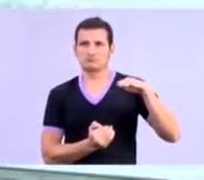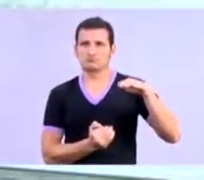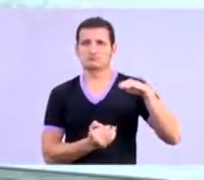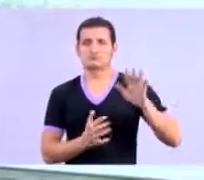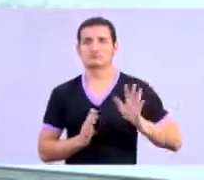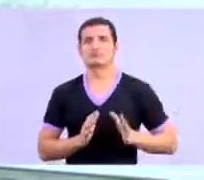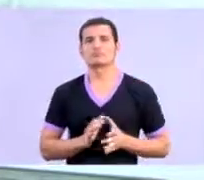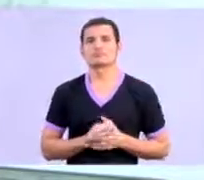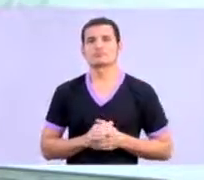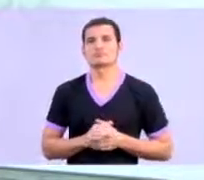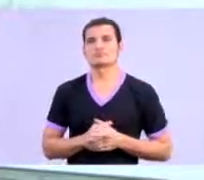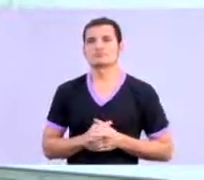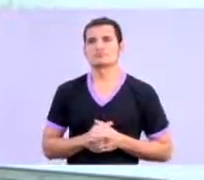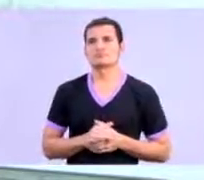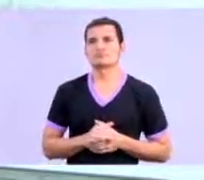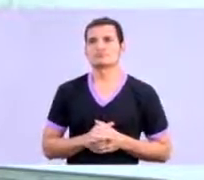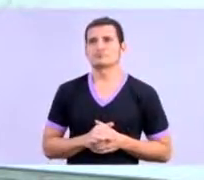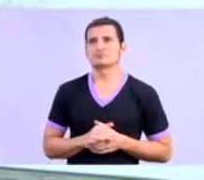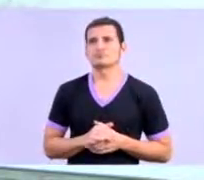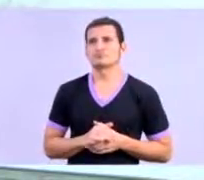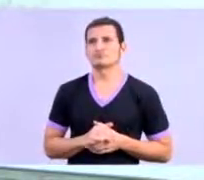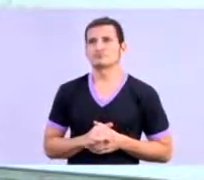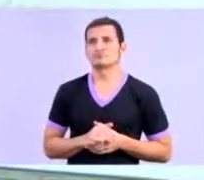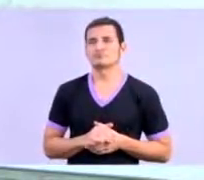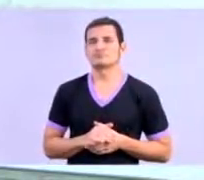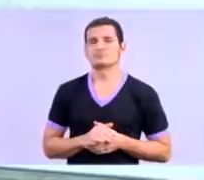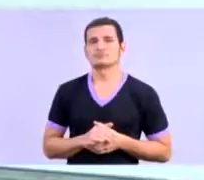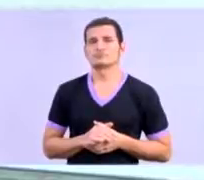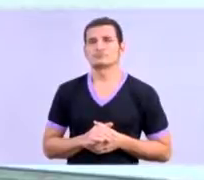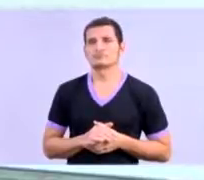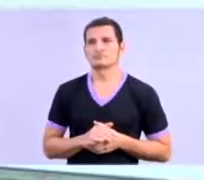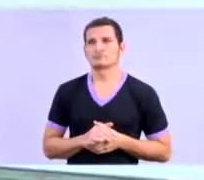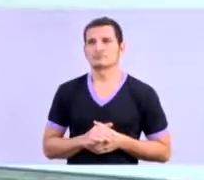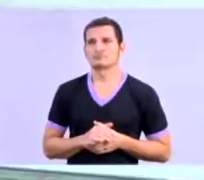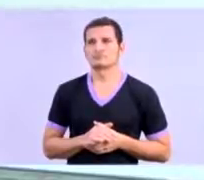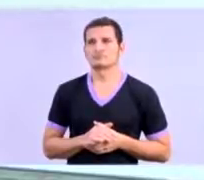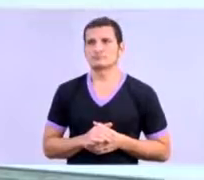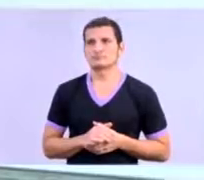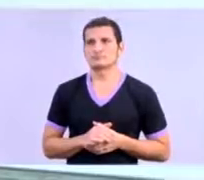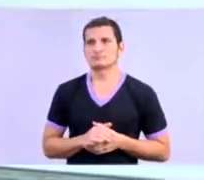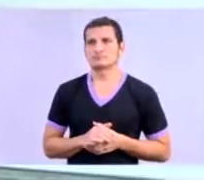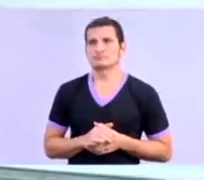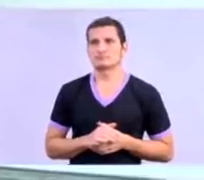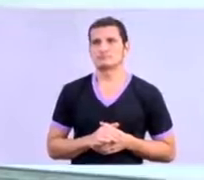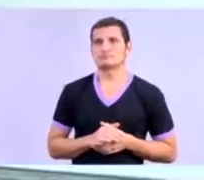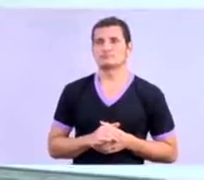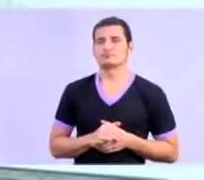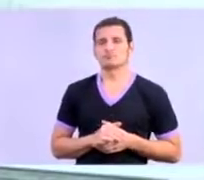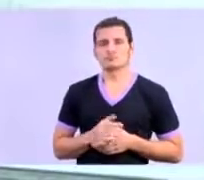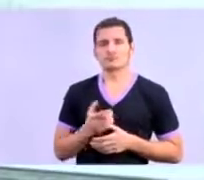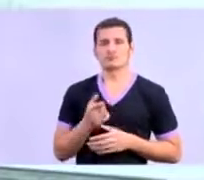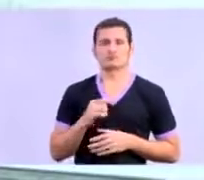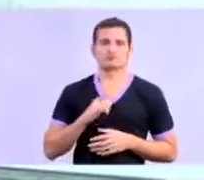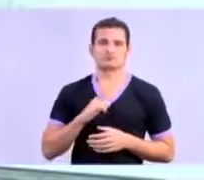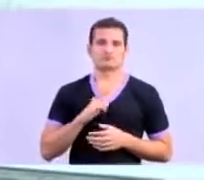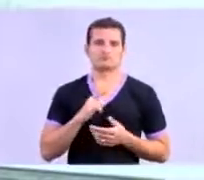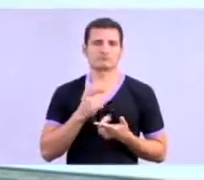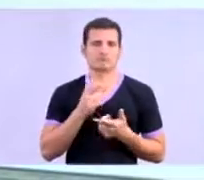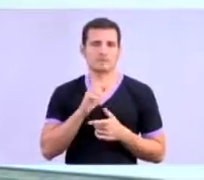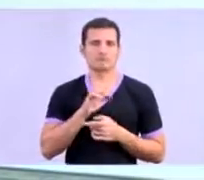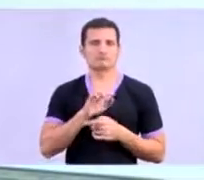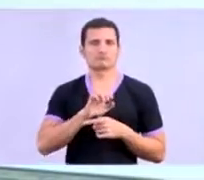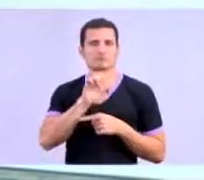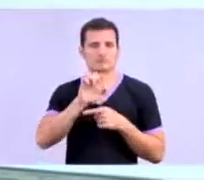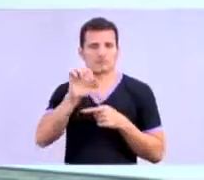vai começar, sempre vai ser o último, né? Então, mas a gente tem estatísticas, né, que as